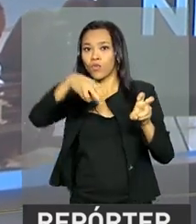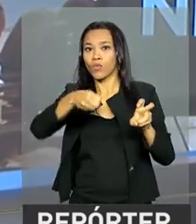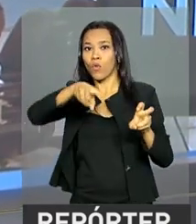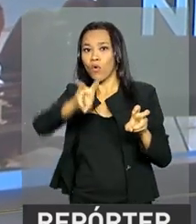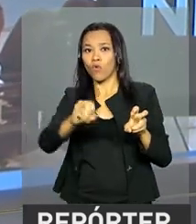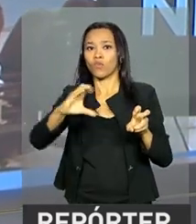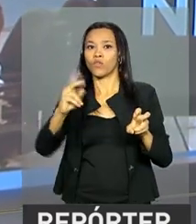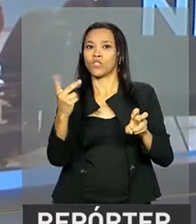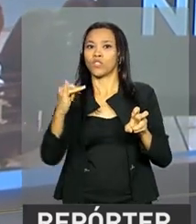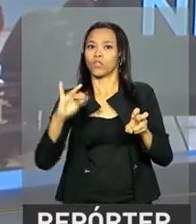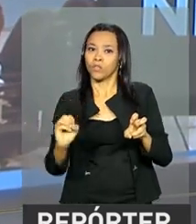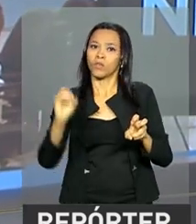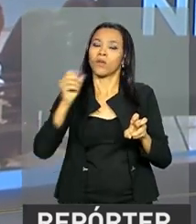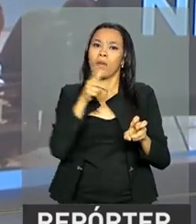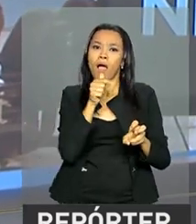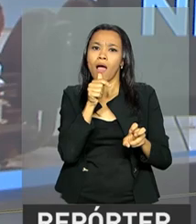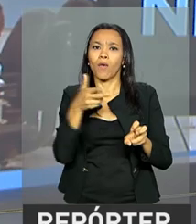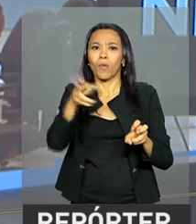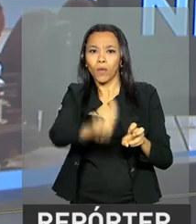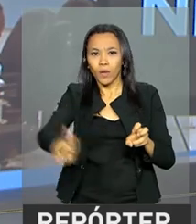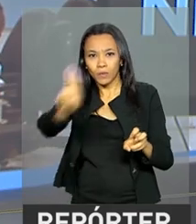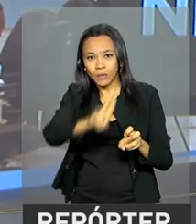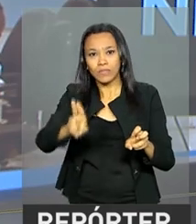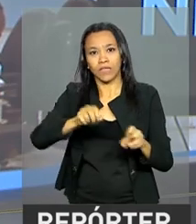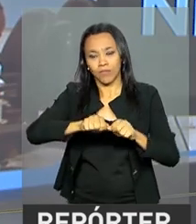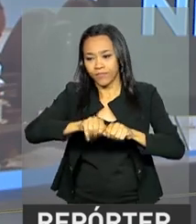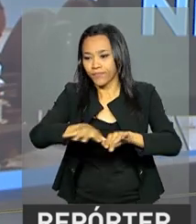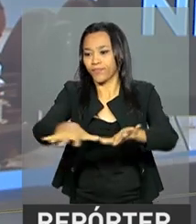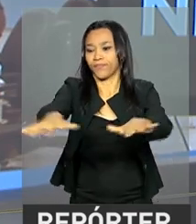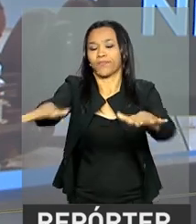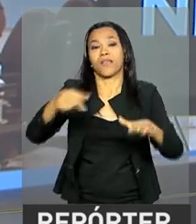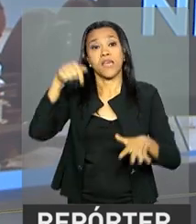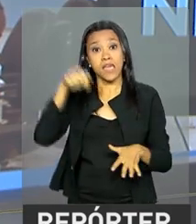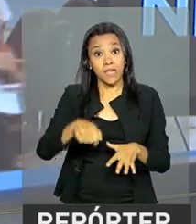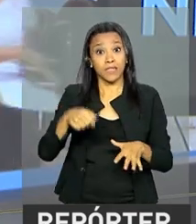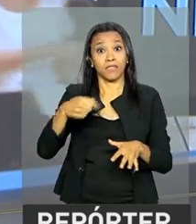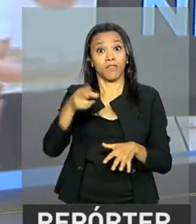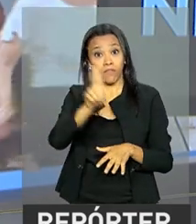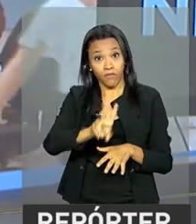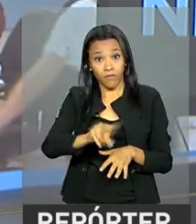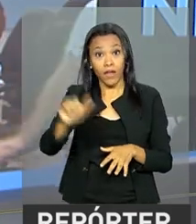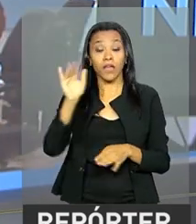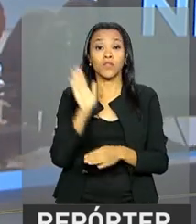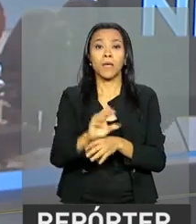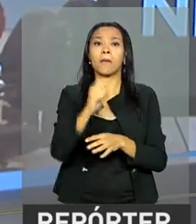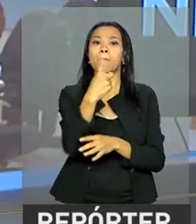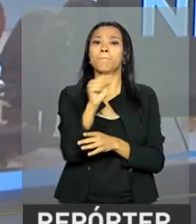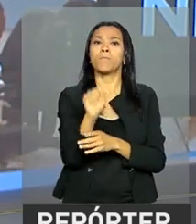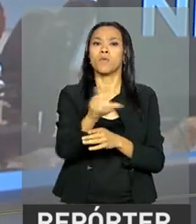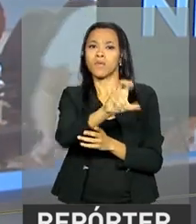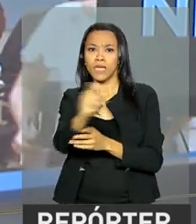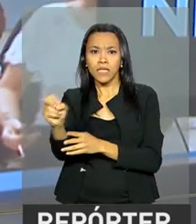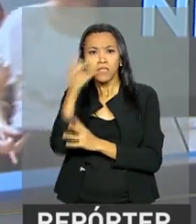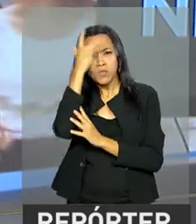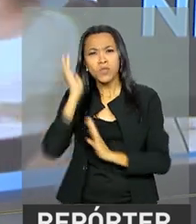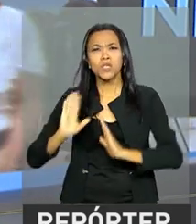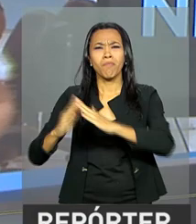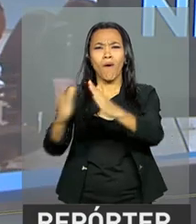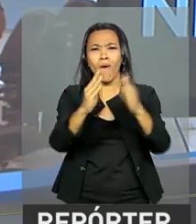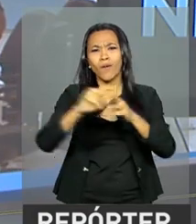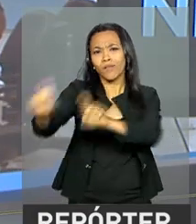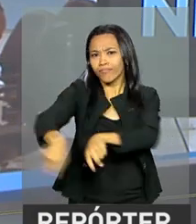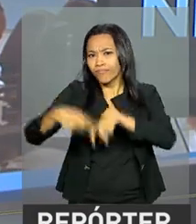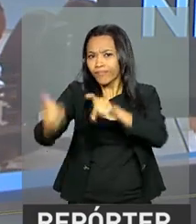aumentar a oferta e a qualidade hídrica da região o sistema vai beneficiar 1500 moradores da área rural com investimento